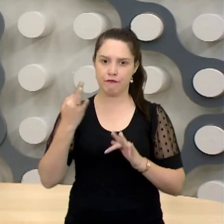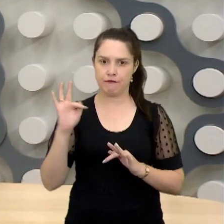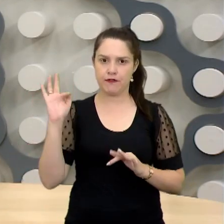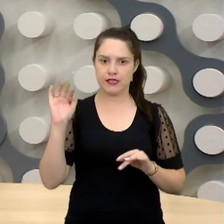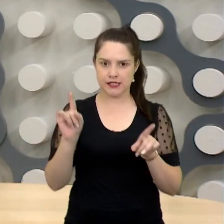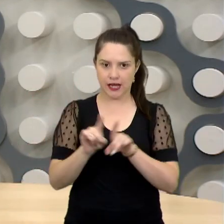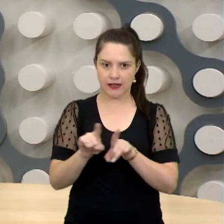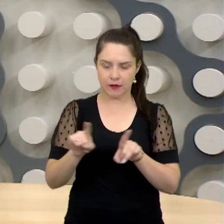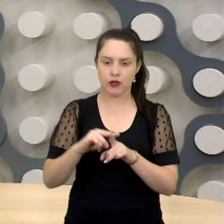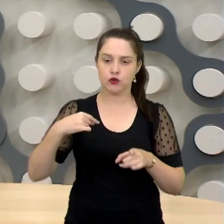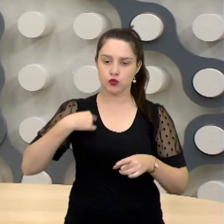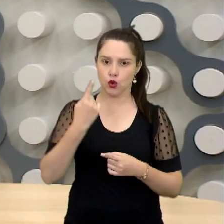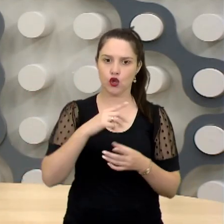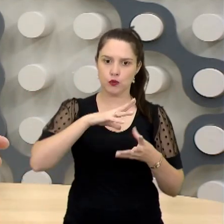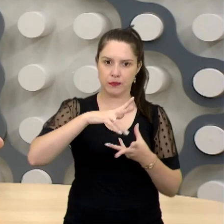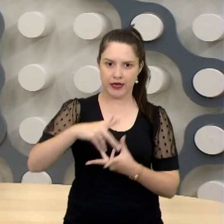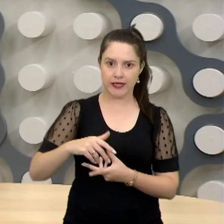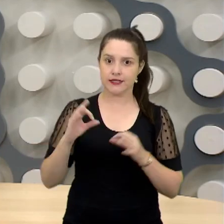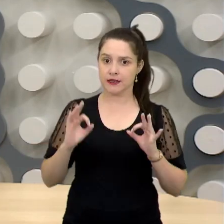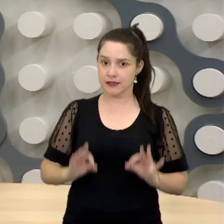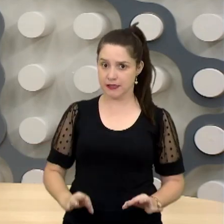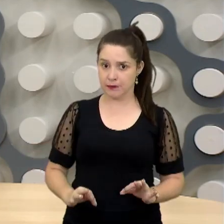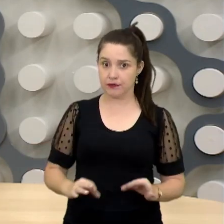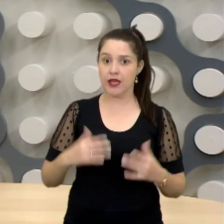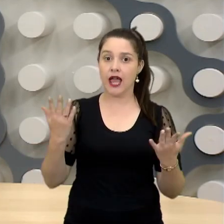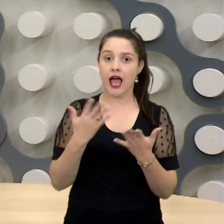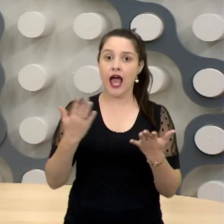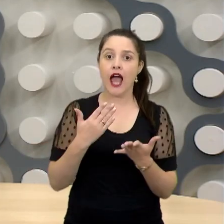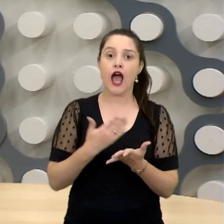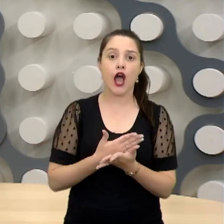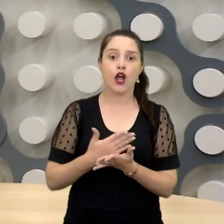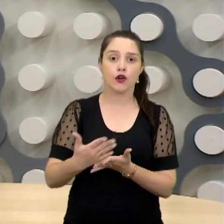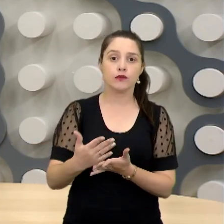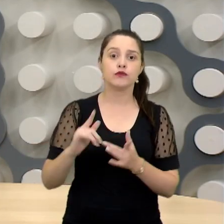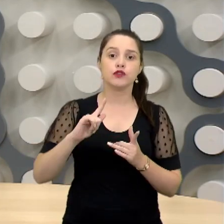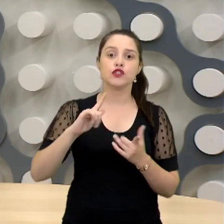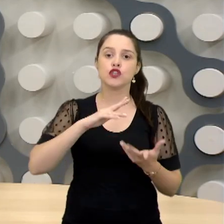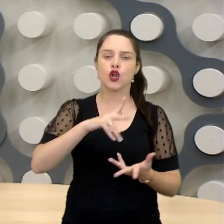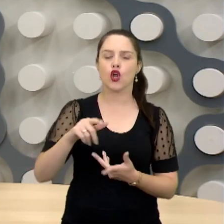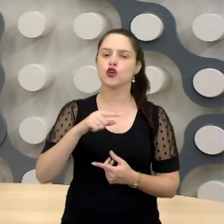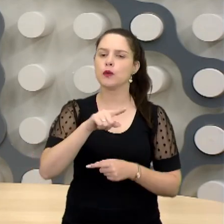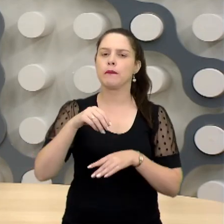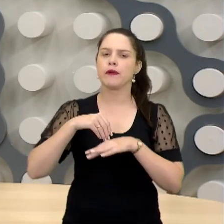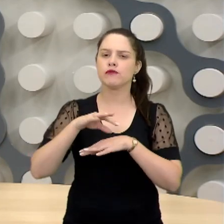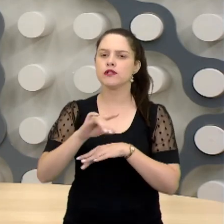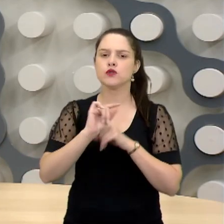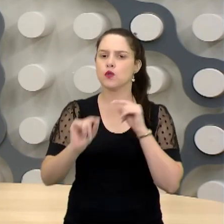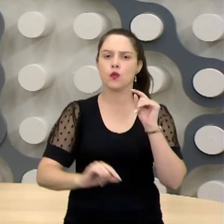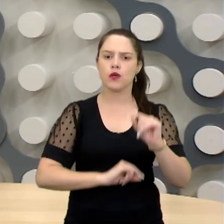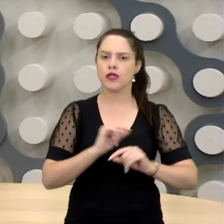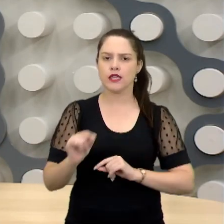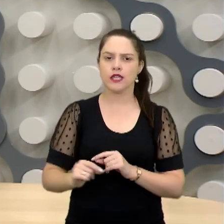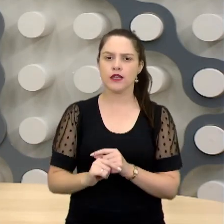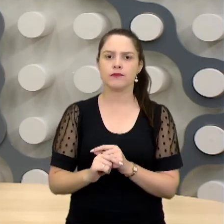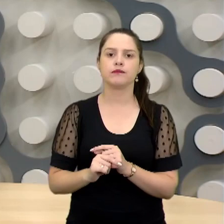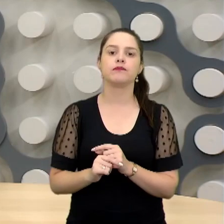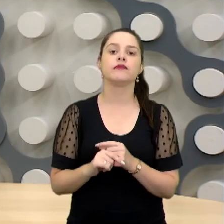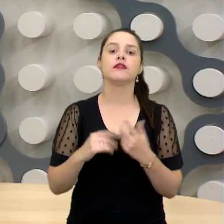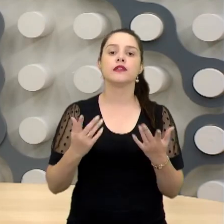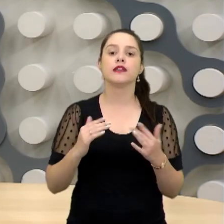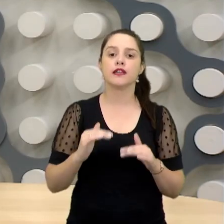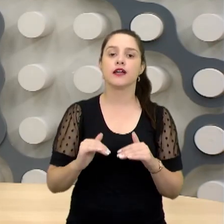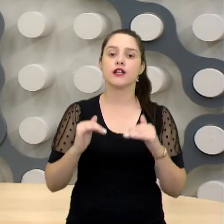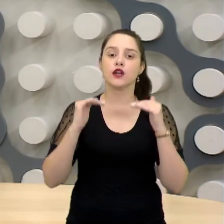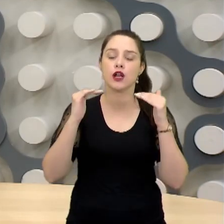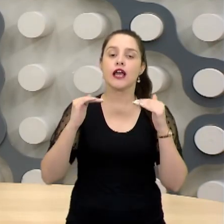nosso planeta, tá certo? E aí nós já mostramos a escala do tempo geológico para vocês, e nós vamos trabalhar em cima da escala do